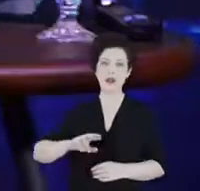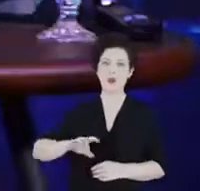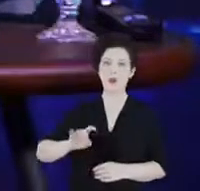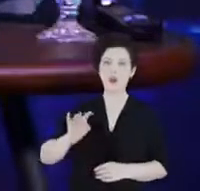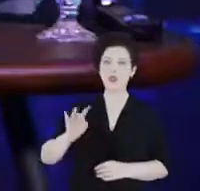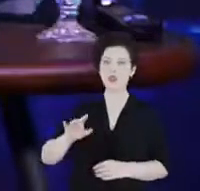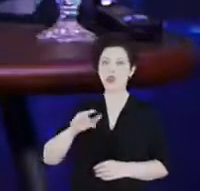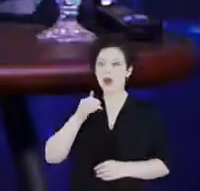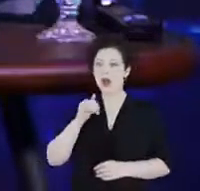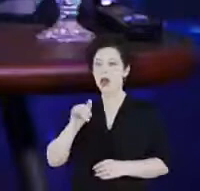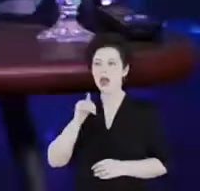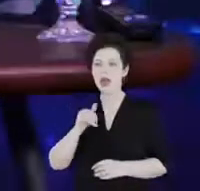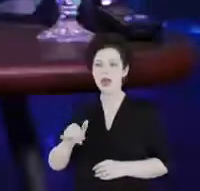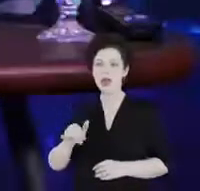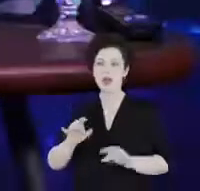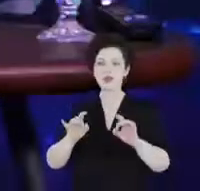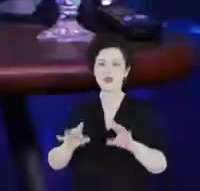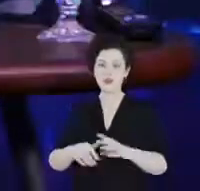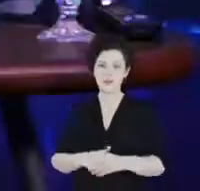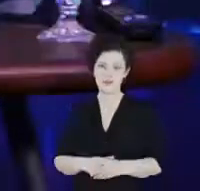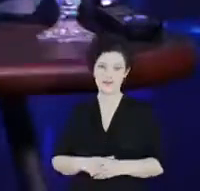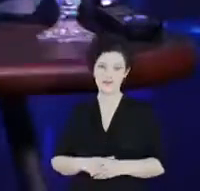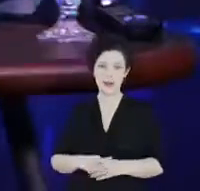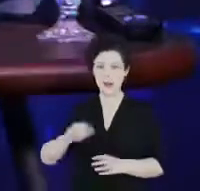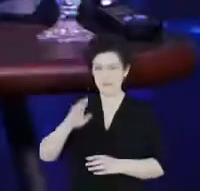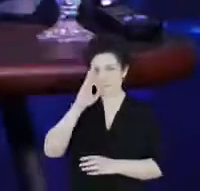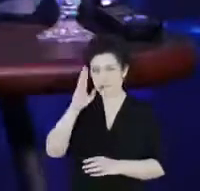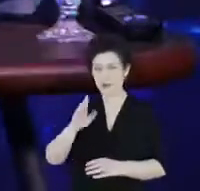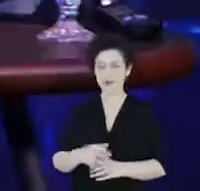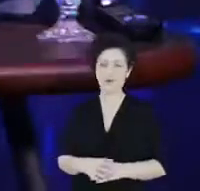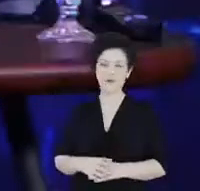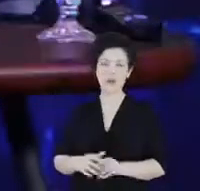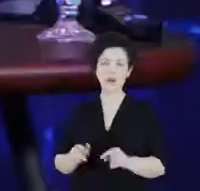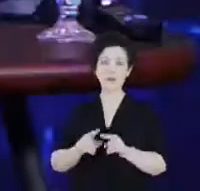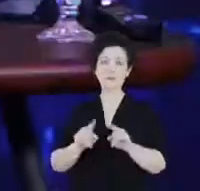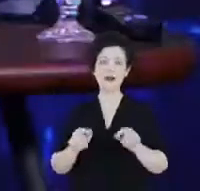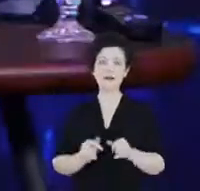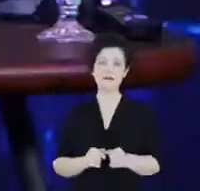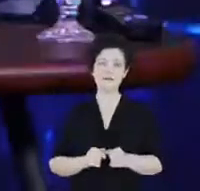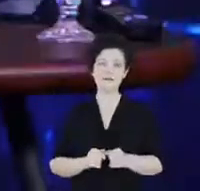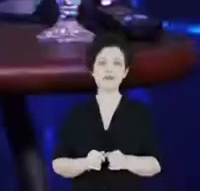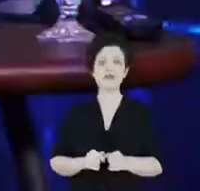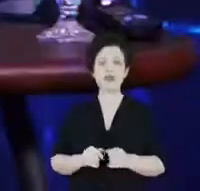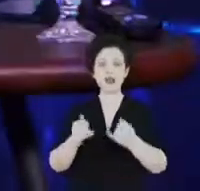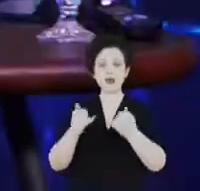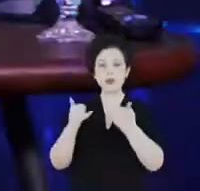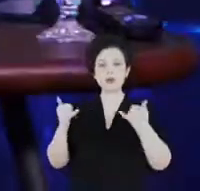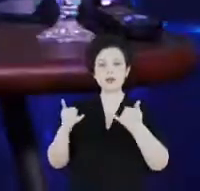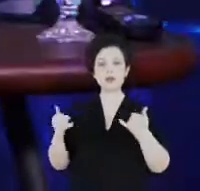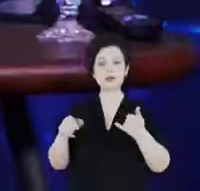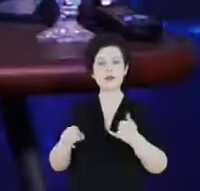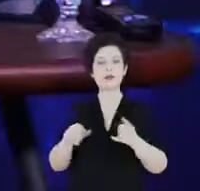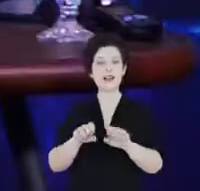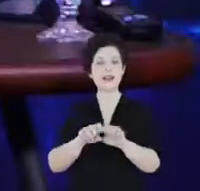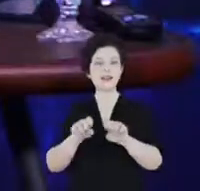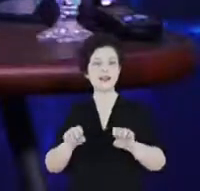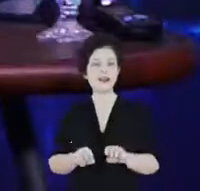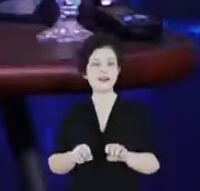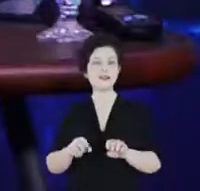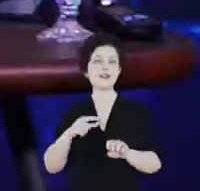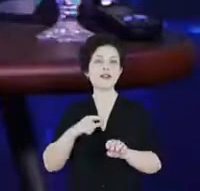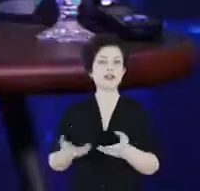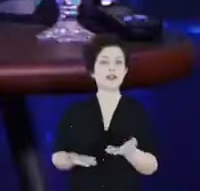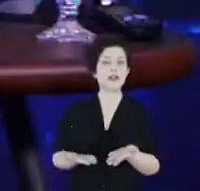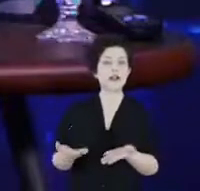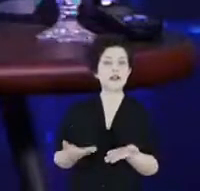energia elétrica, simplesmente, mas pensar nos serviços sistêmicos, nos requisitos sistêmicos que